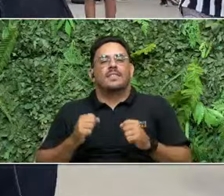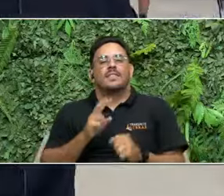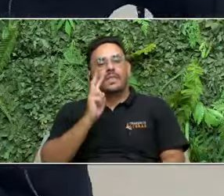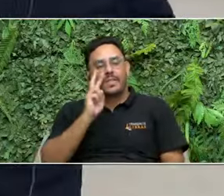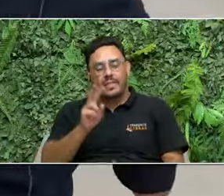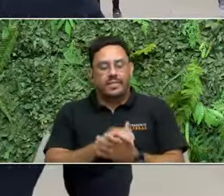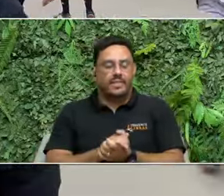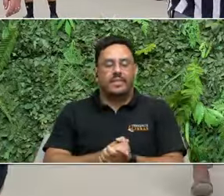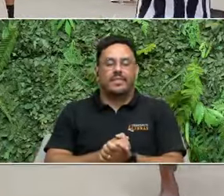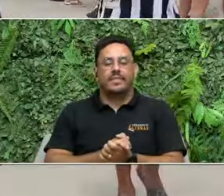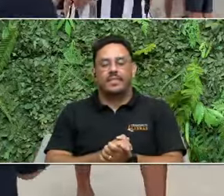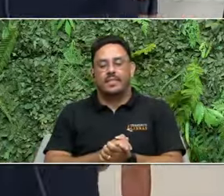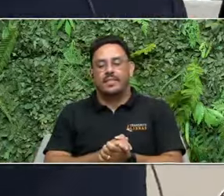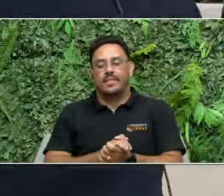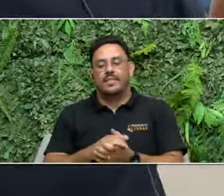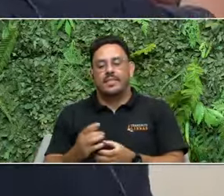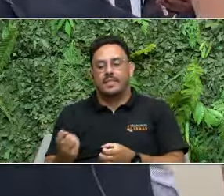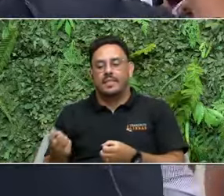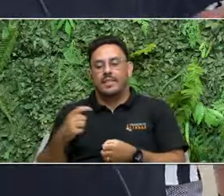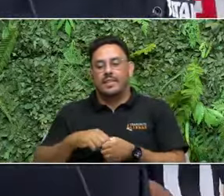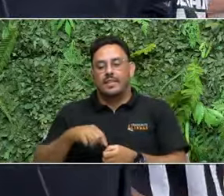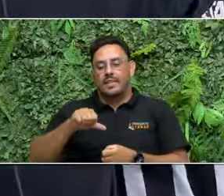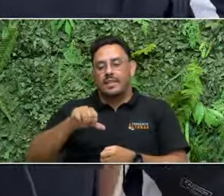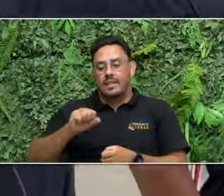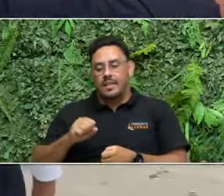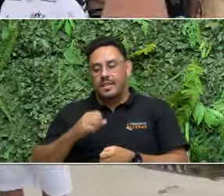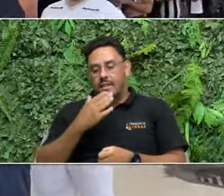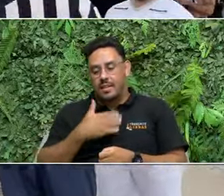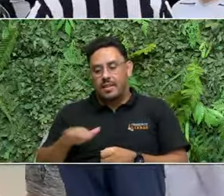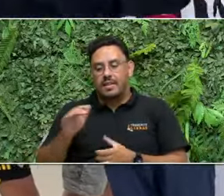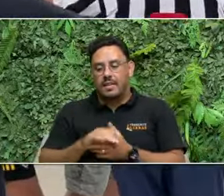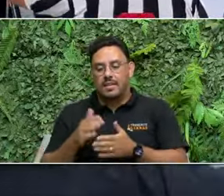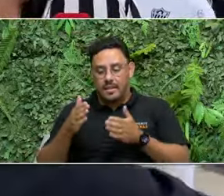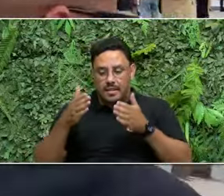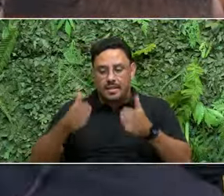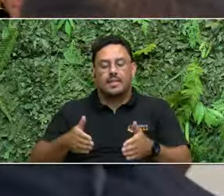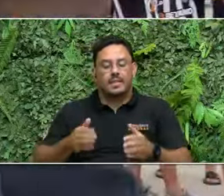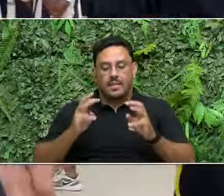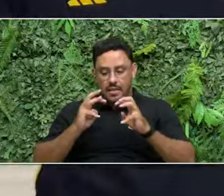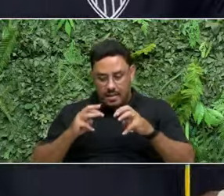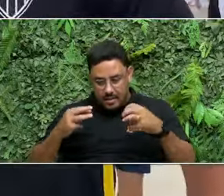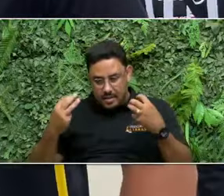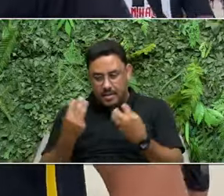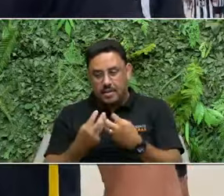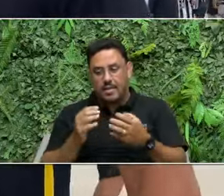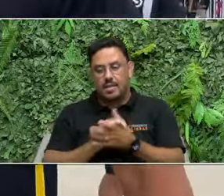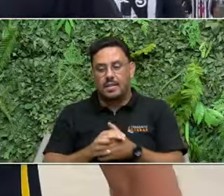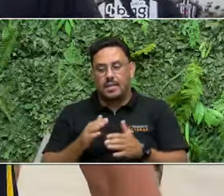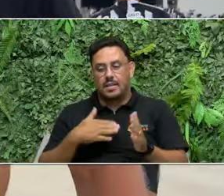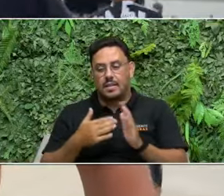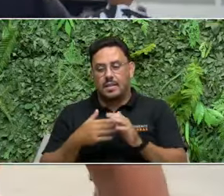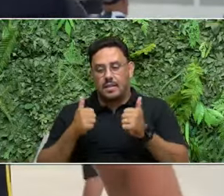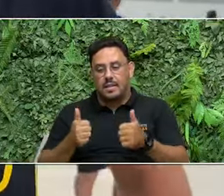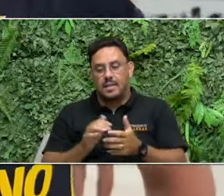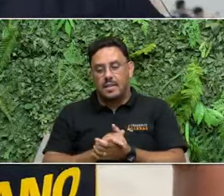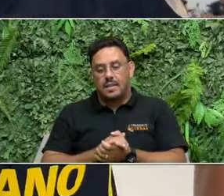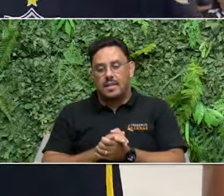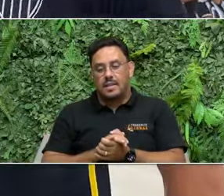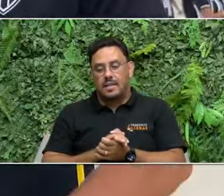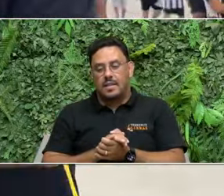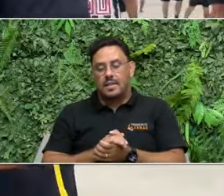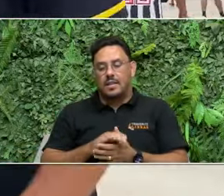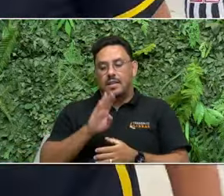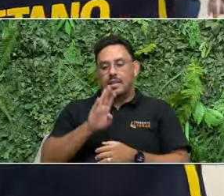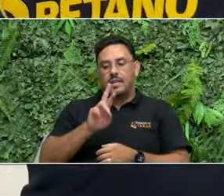lá gente ao vivo na Rede 98 pessoal passando chegando no estádio vem cá meu amigo tudo bem como é é seu nome é